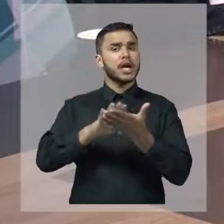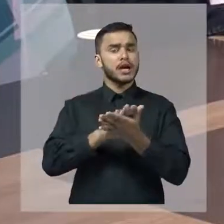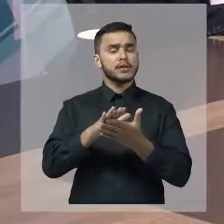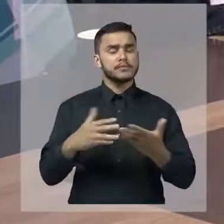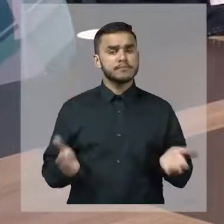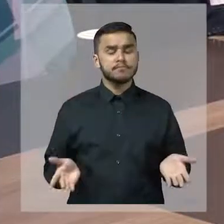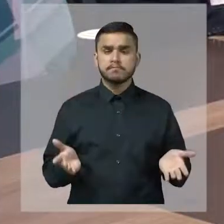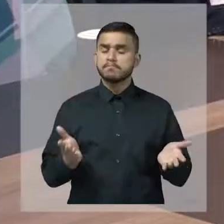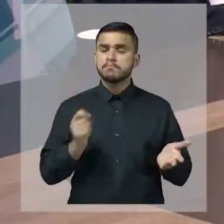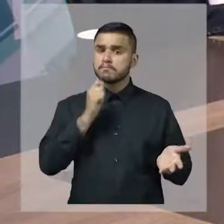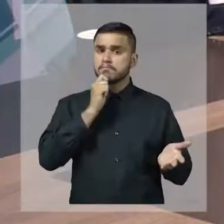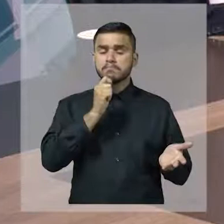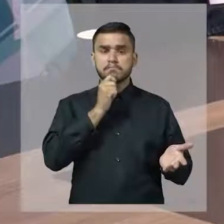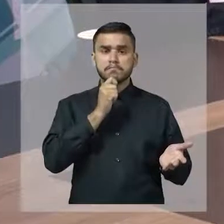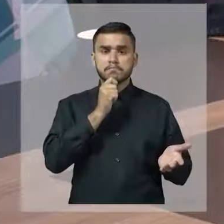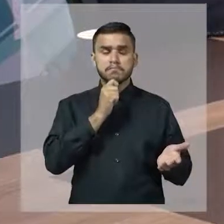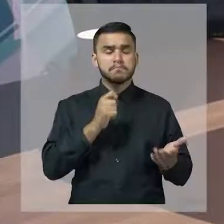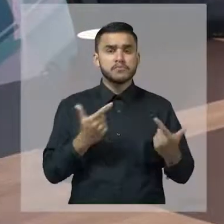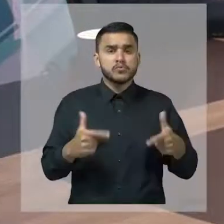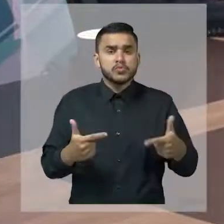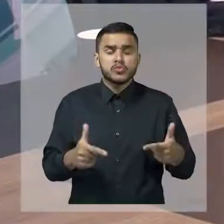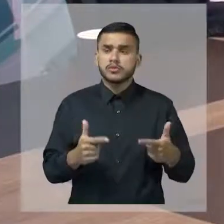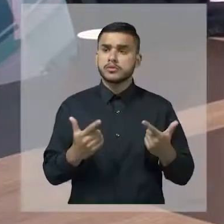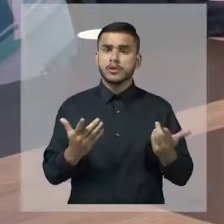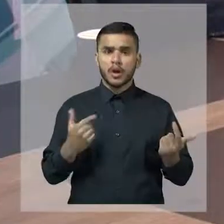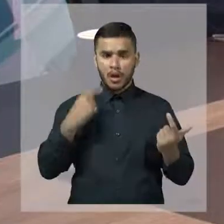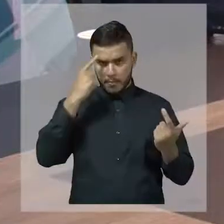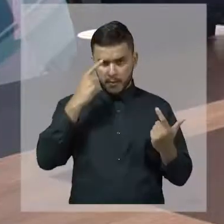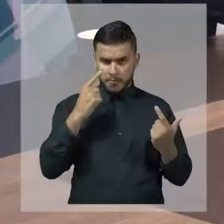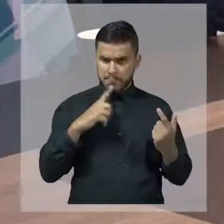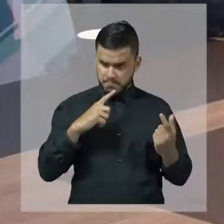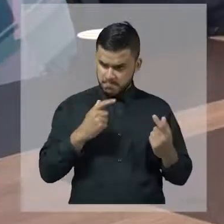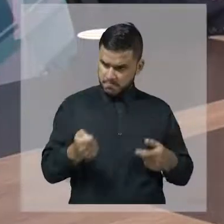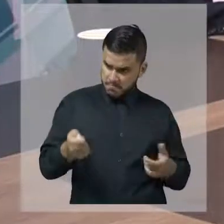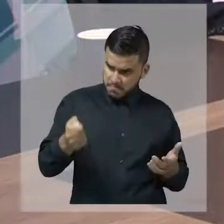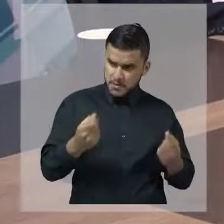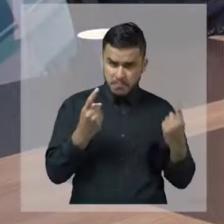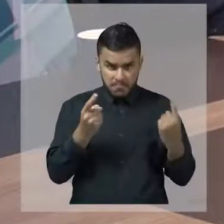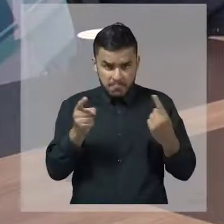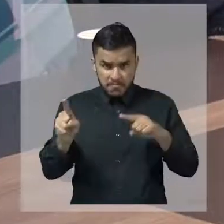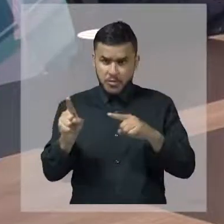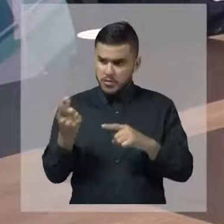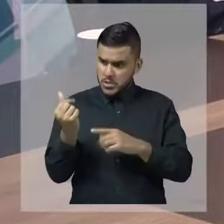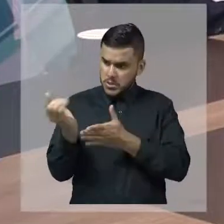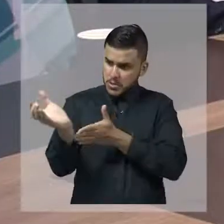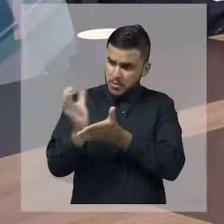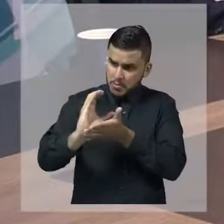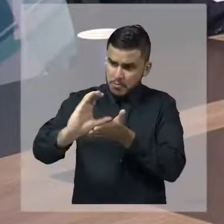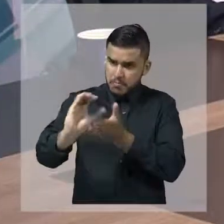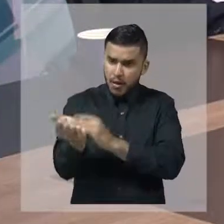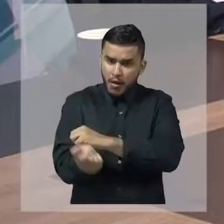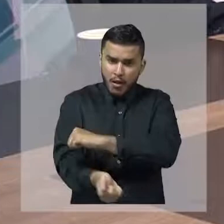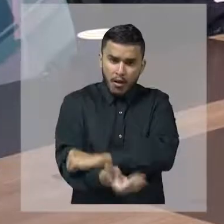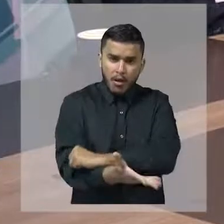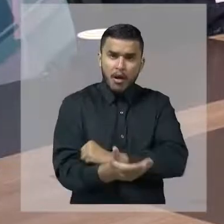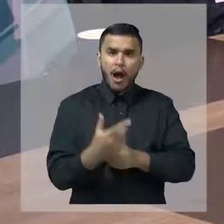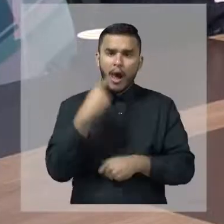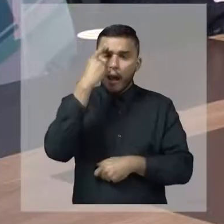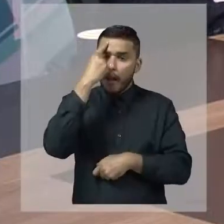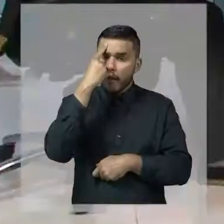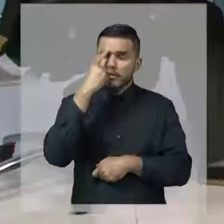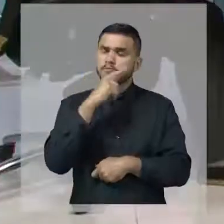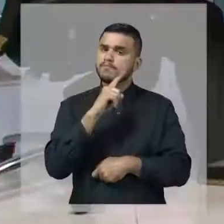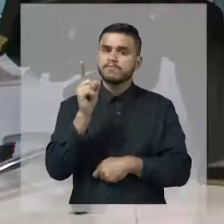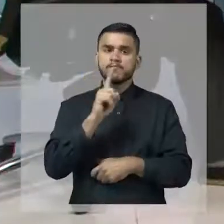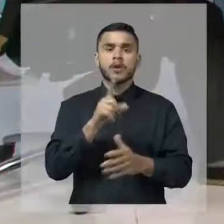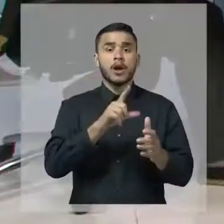na República. Nós não tínhamos notícia de combate efetivo ao desvio do dinheiro público. Houve, nessa